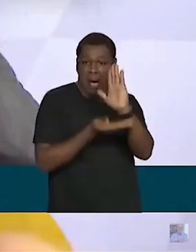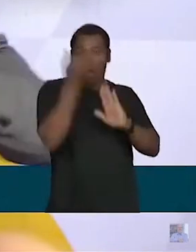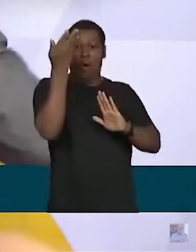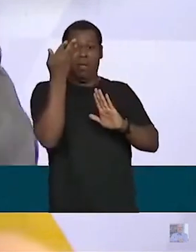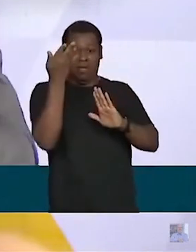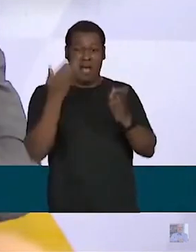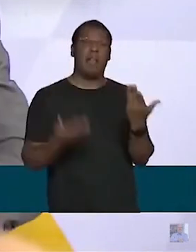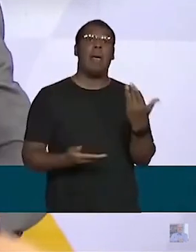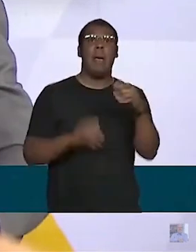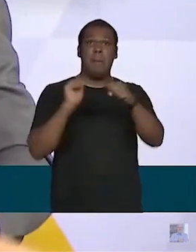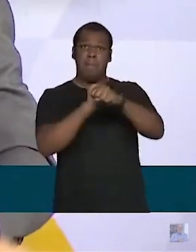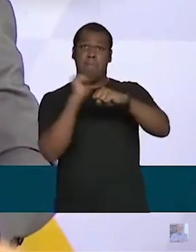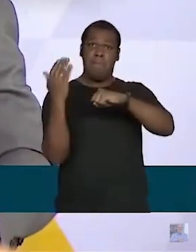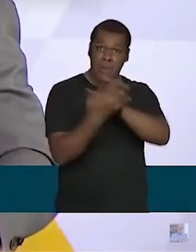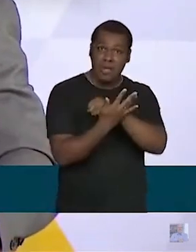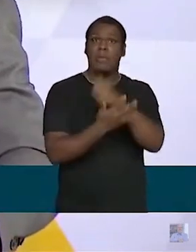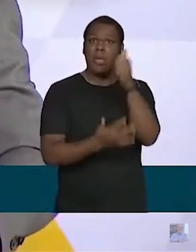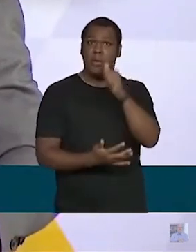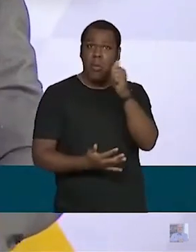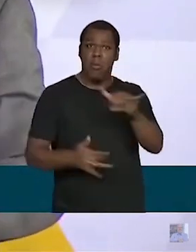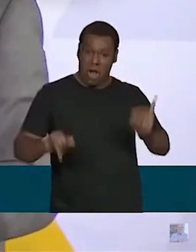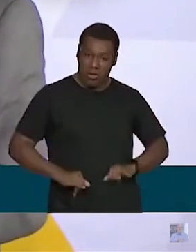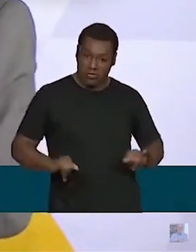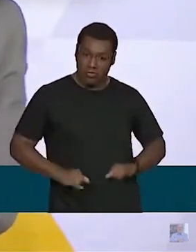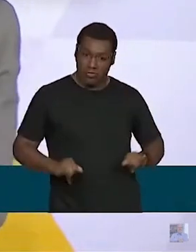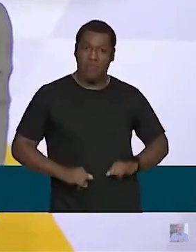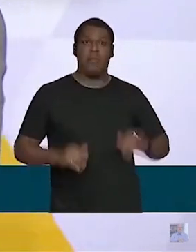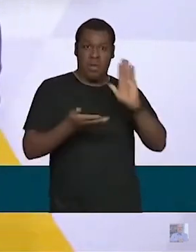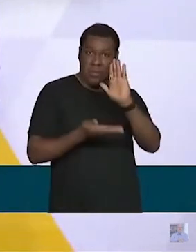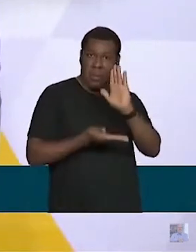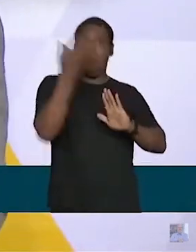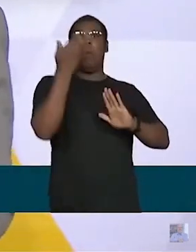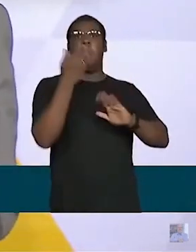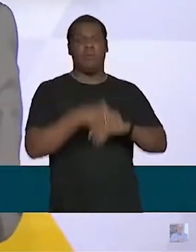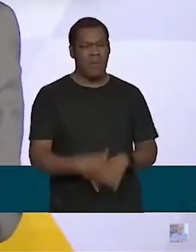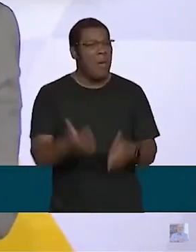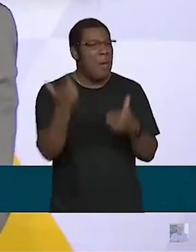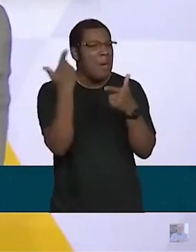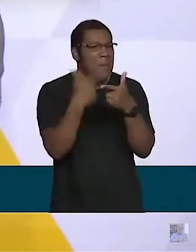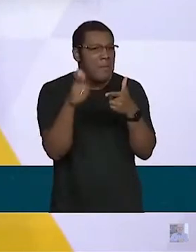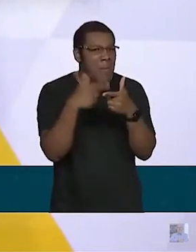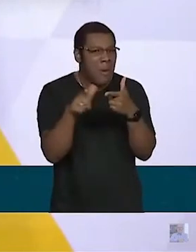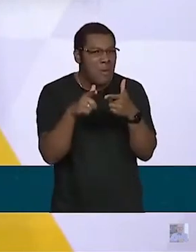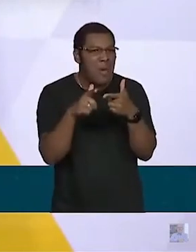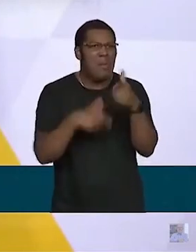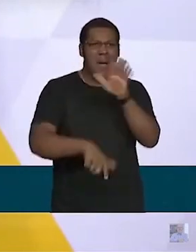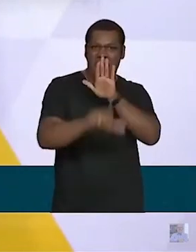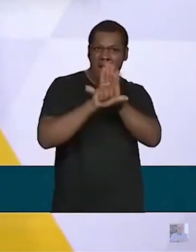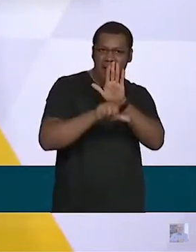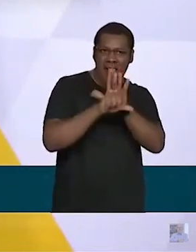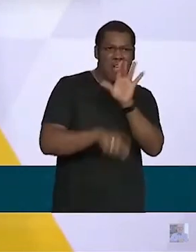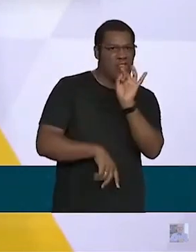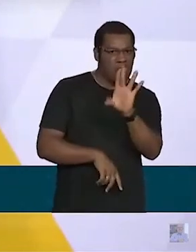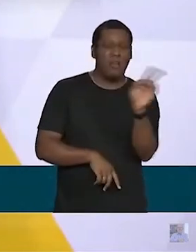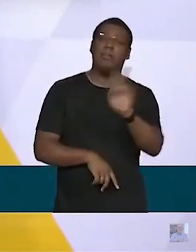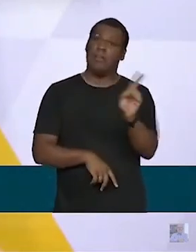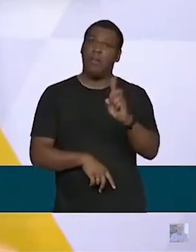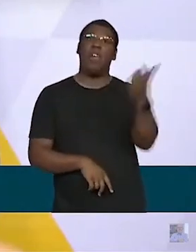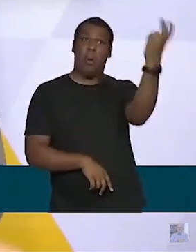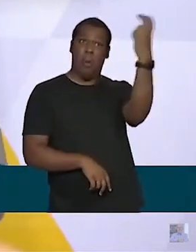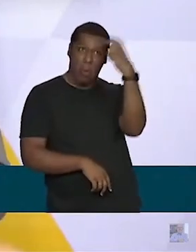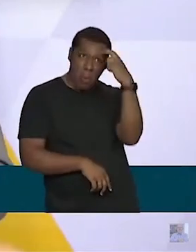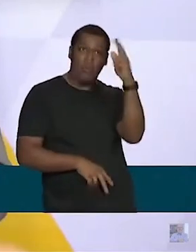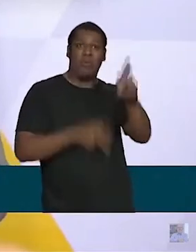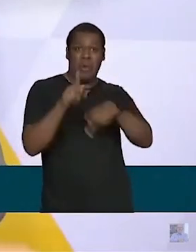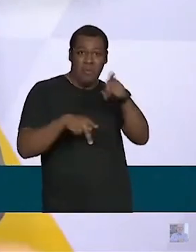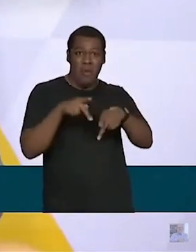na pandemia, aumentou mais ainda. Então, isso é um problema, além de lei, é um problema cultural. É